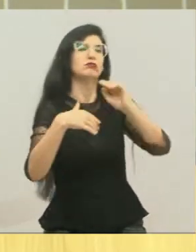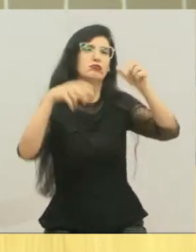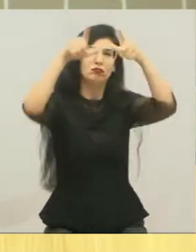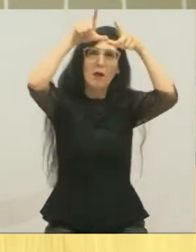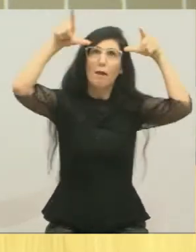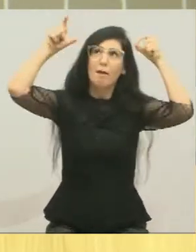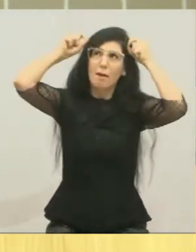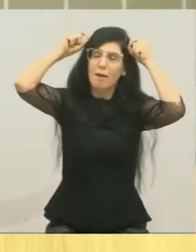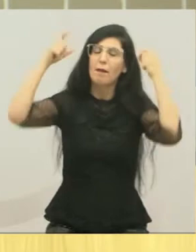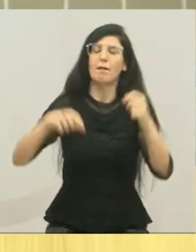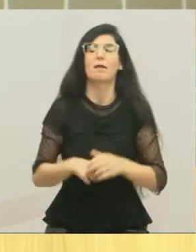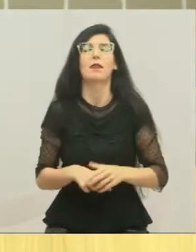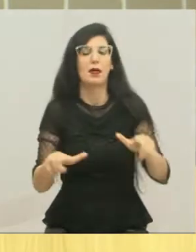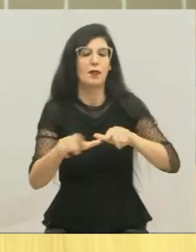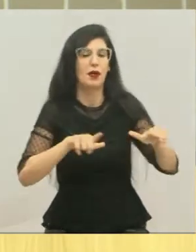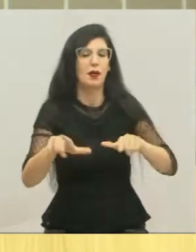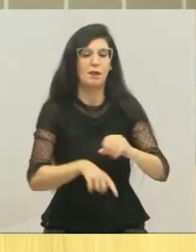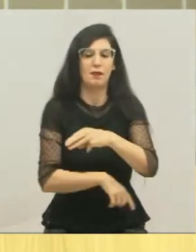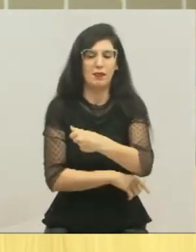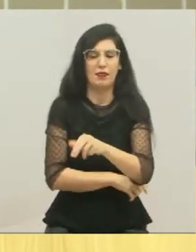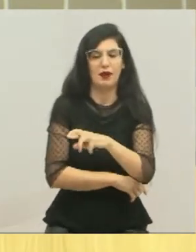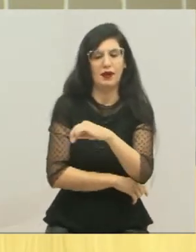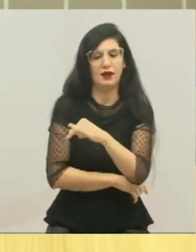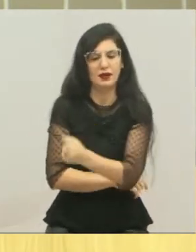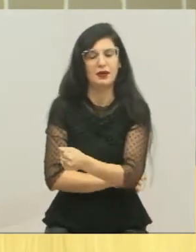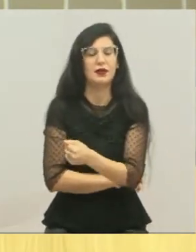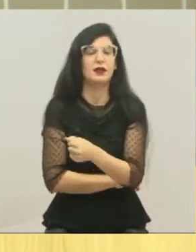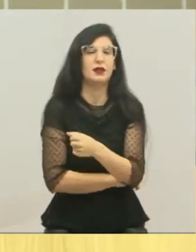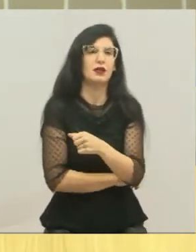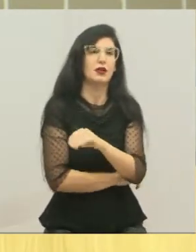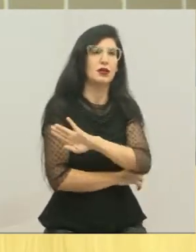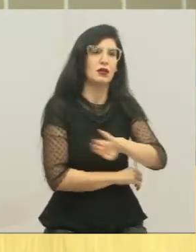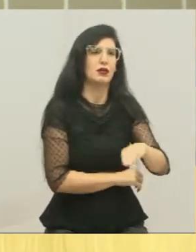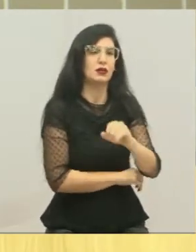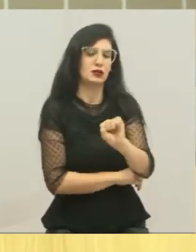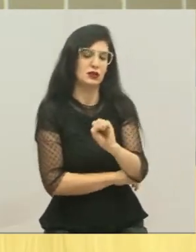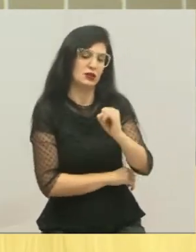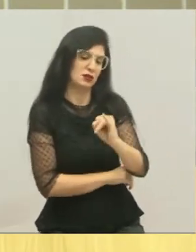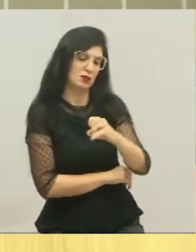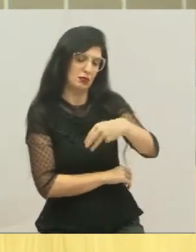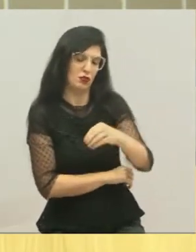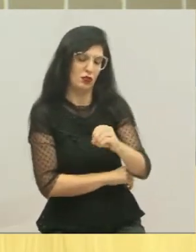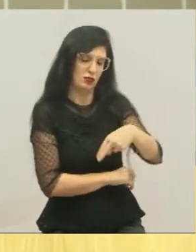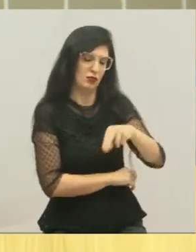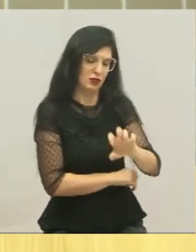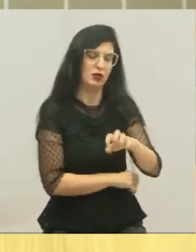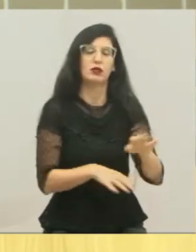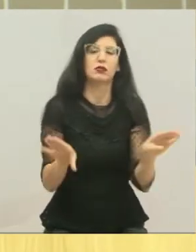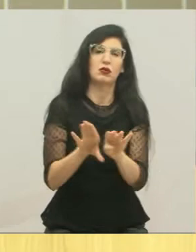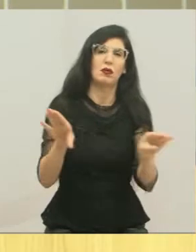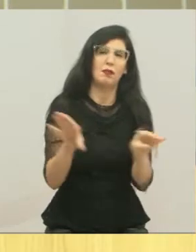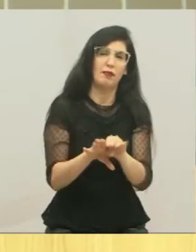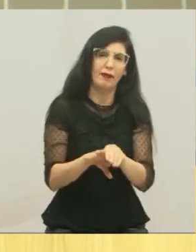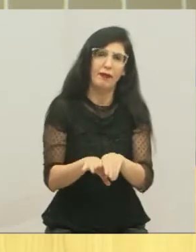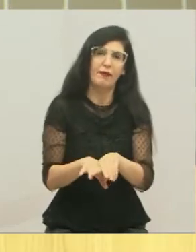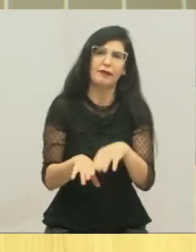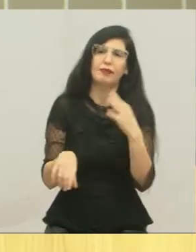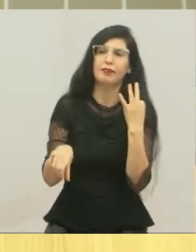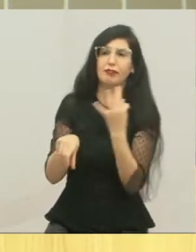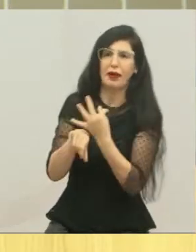da Silva, a técnica de enfermagem Simone Góes Souza, a técnica de enfermagem